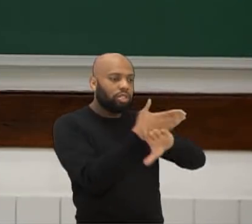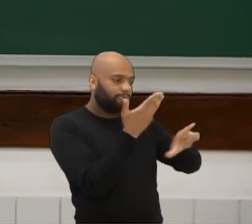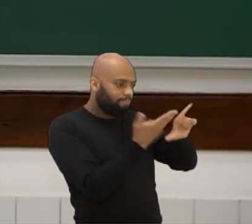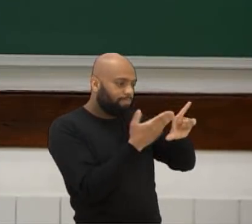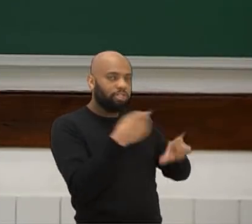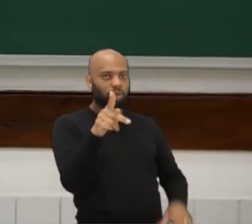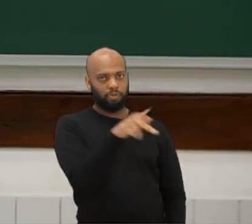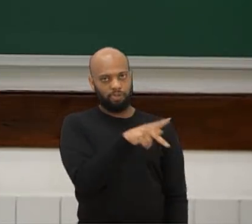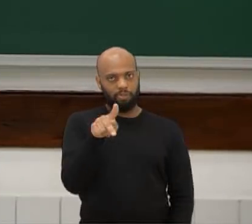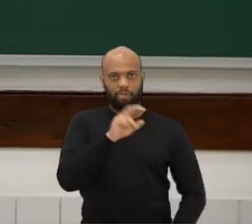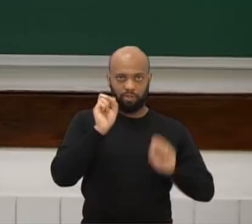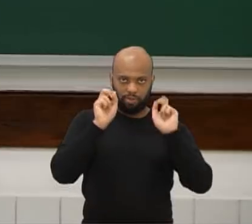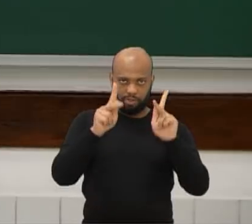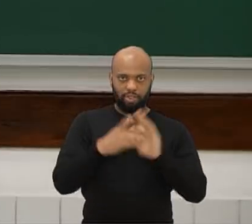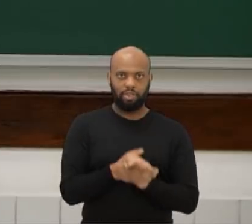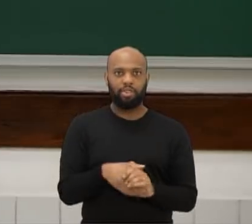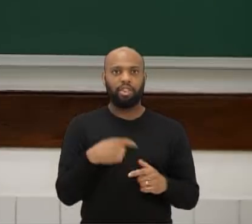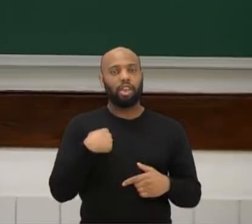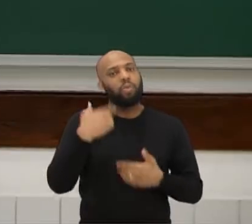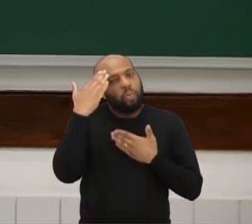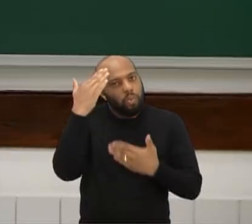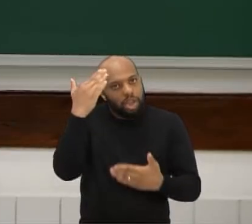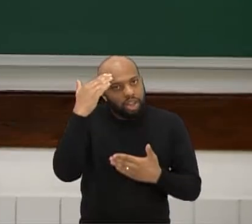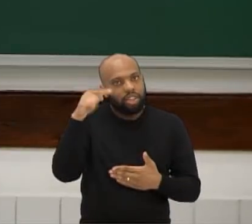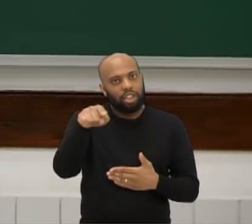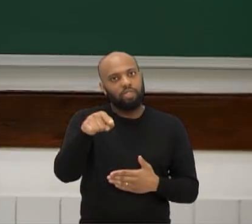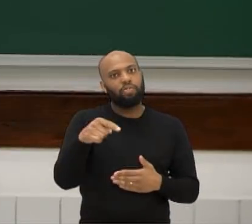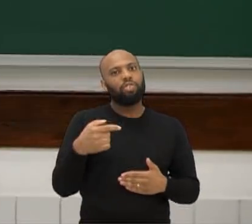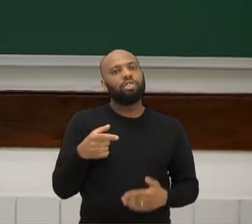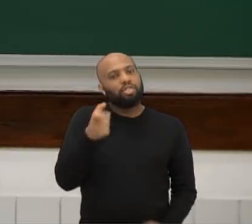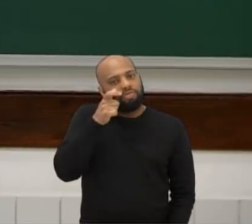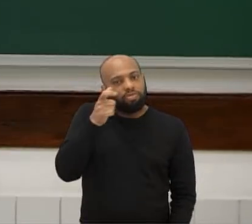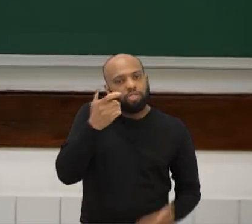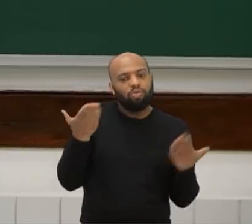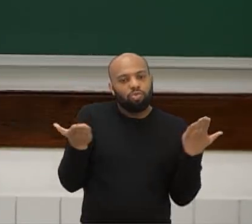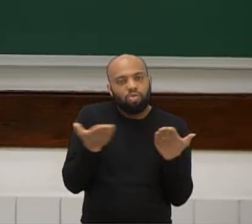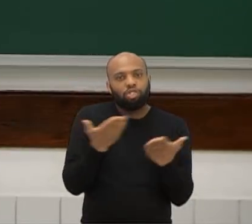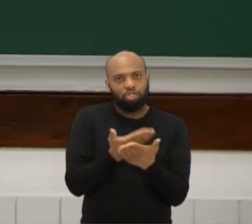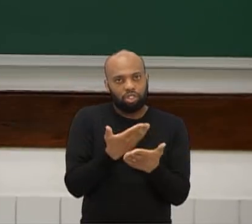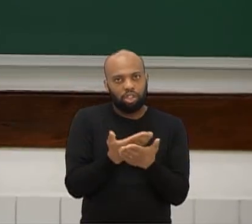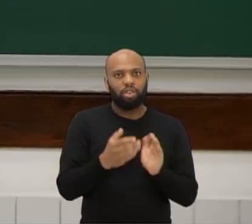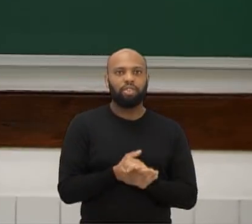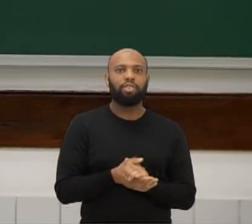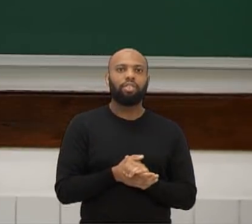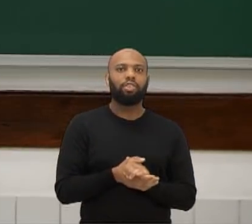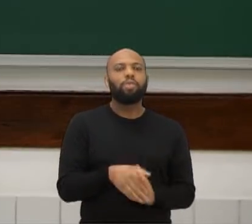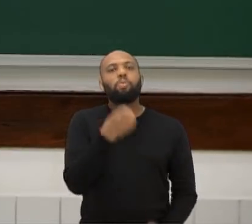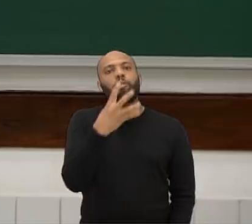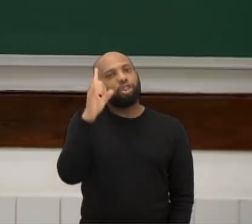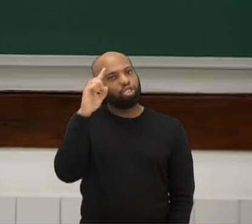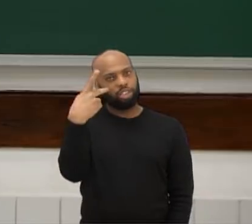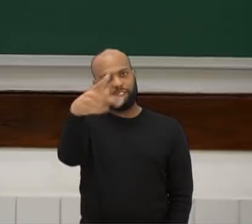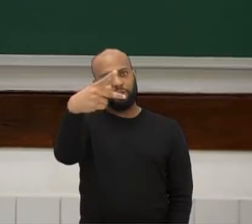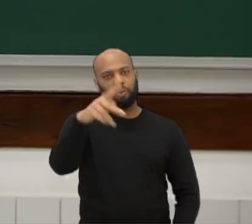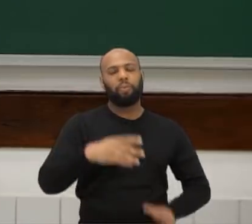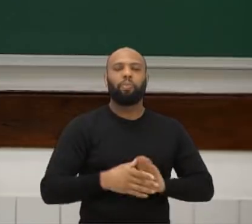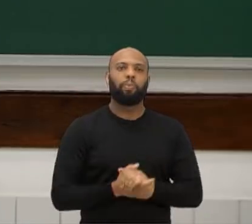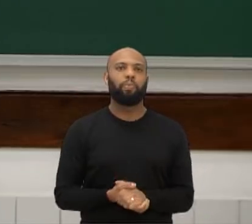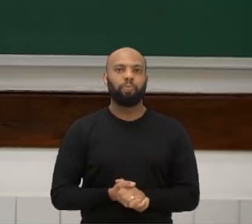com o seu professor. E o professor agradece aí o contato, a presença de vocês na aula de hoje e um ótimo dia.